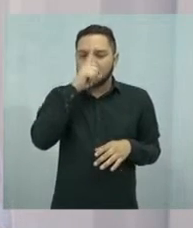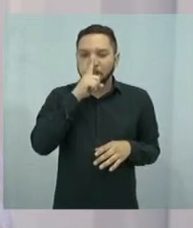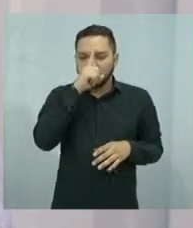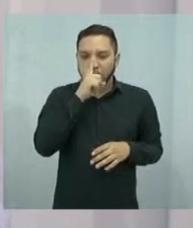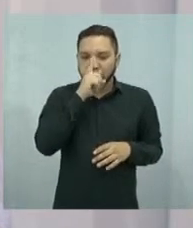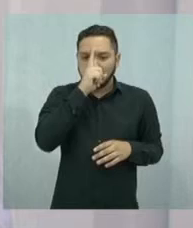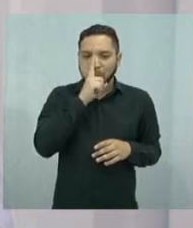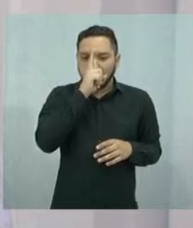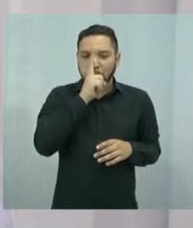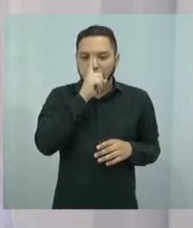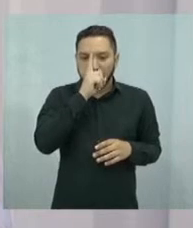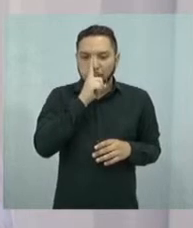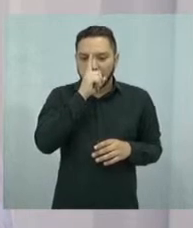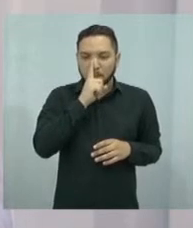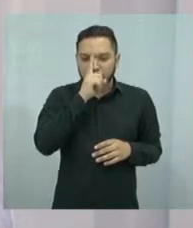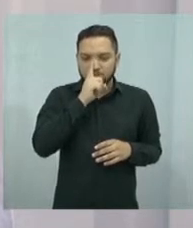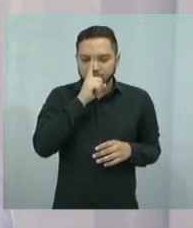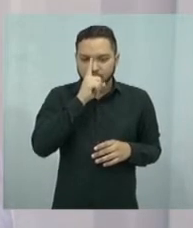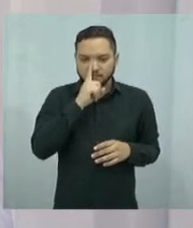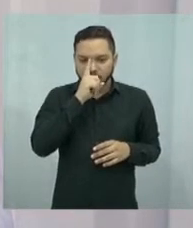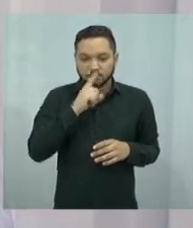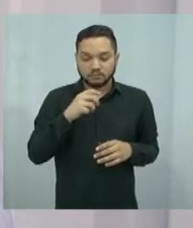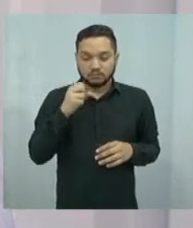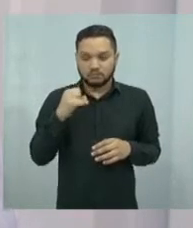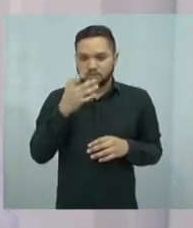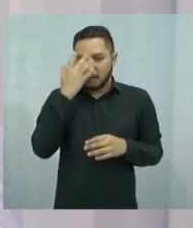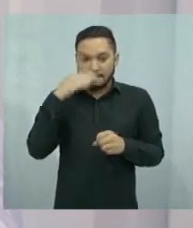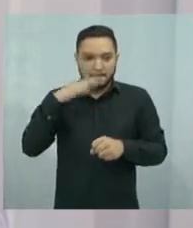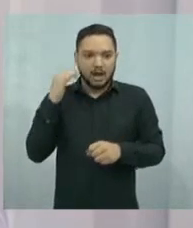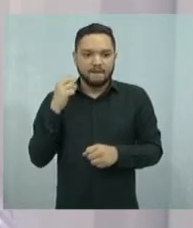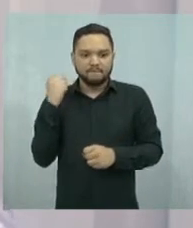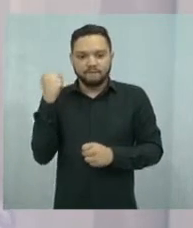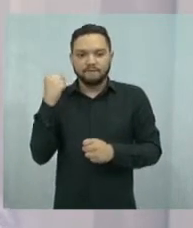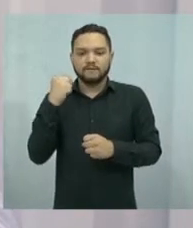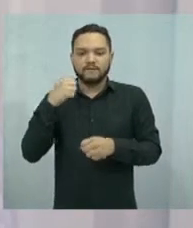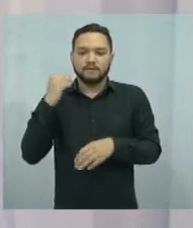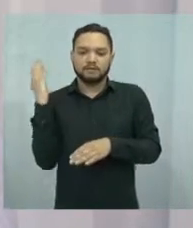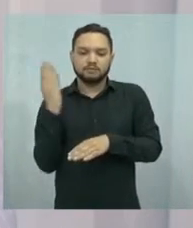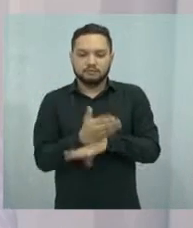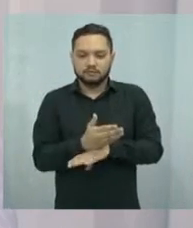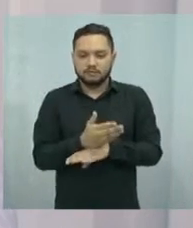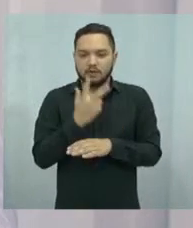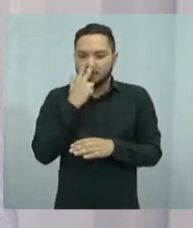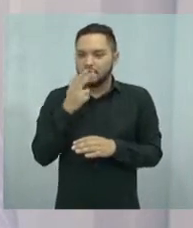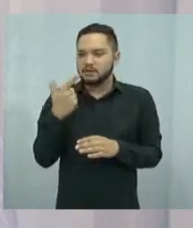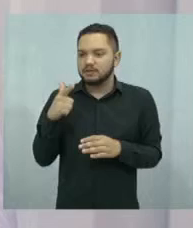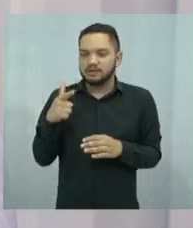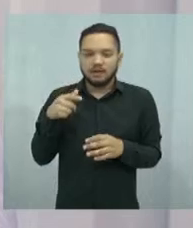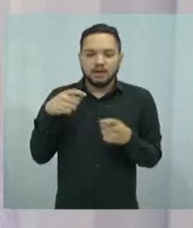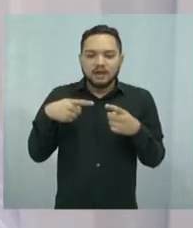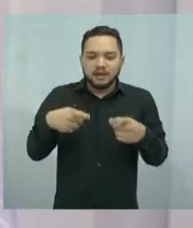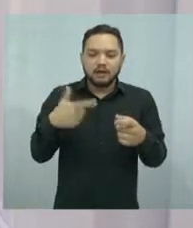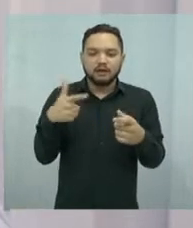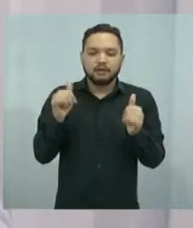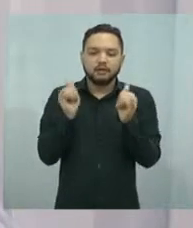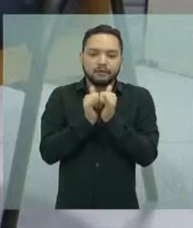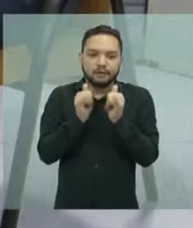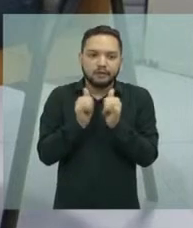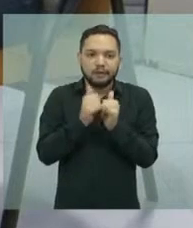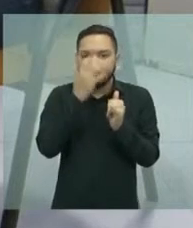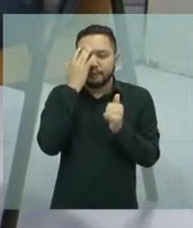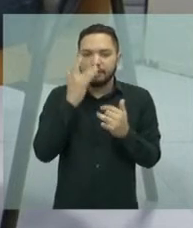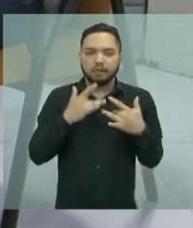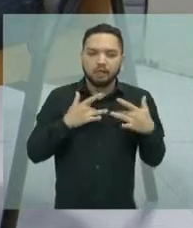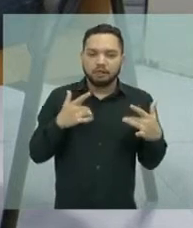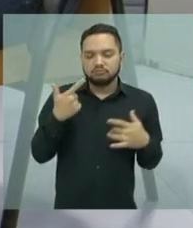uma ação muito clara: vence o mais forte. Então, na guerra não há perdão, na guerra não há ali bondade, por